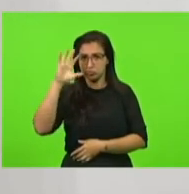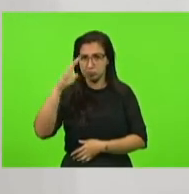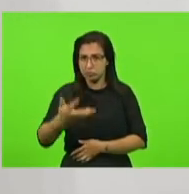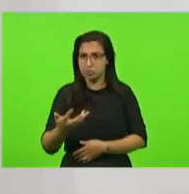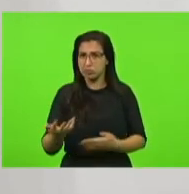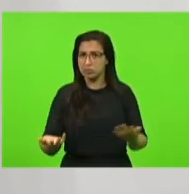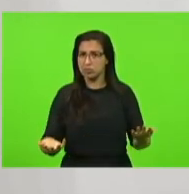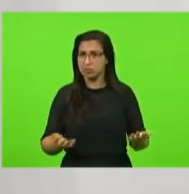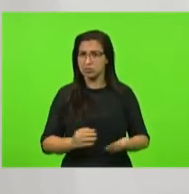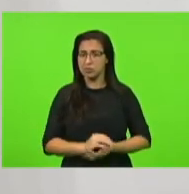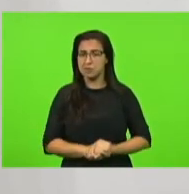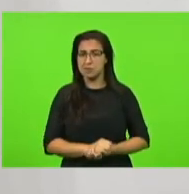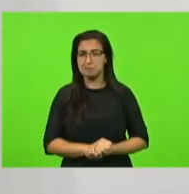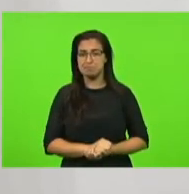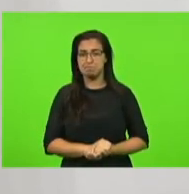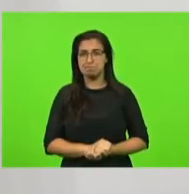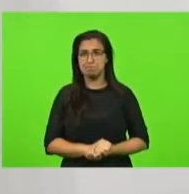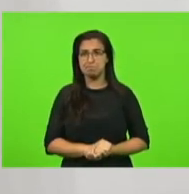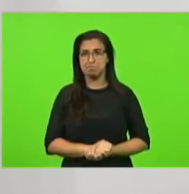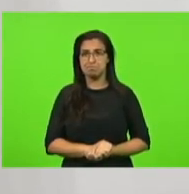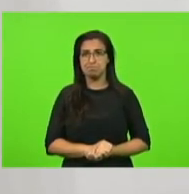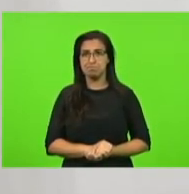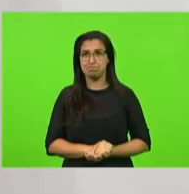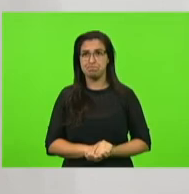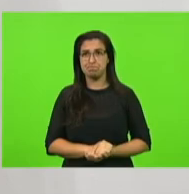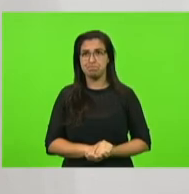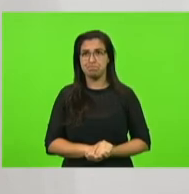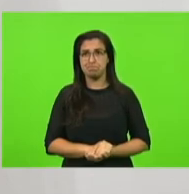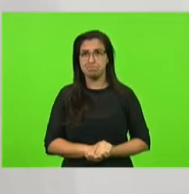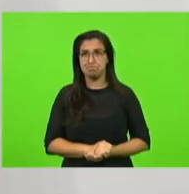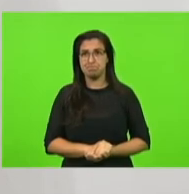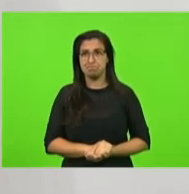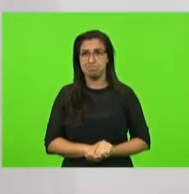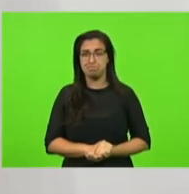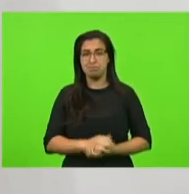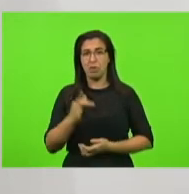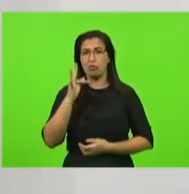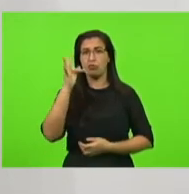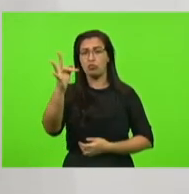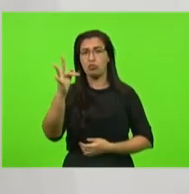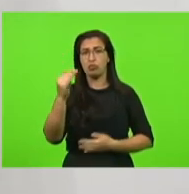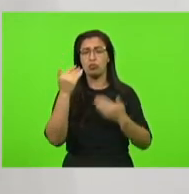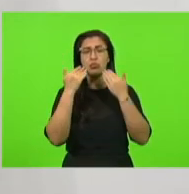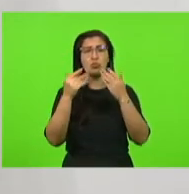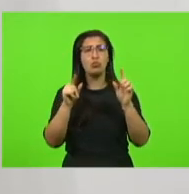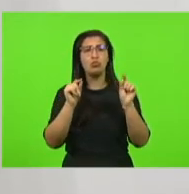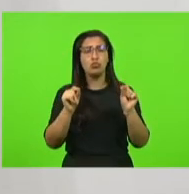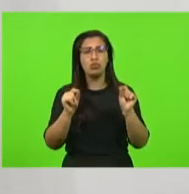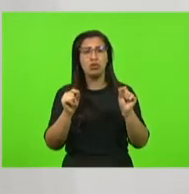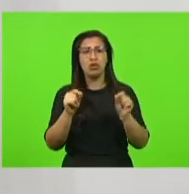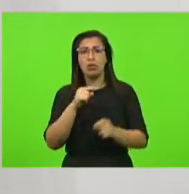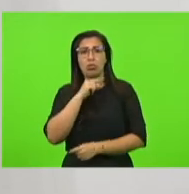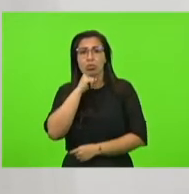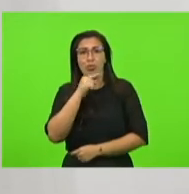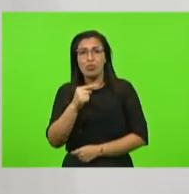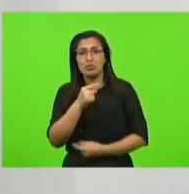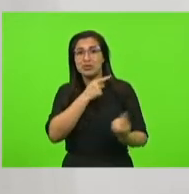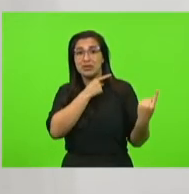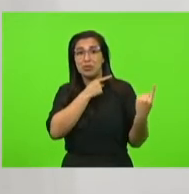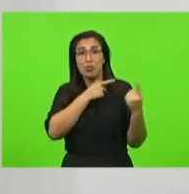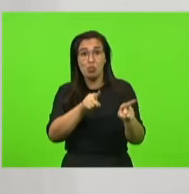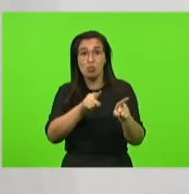então? Que perspectiva oferecemos para o nosso futuro se não conseguimos nem combater o